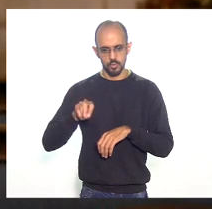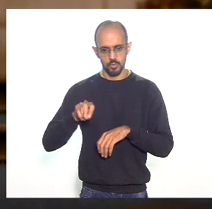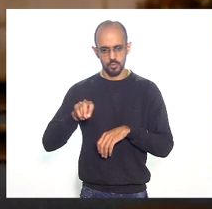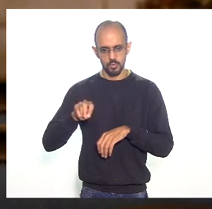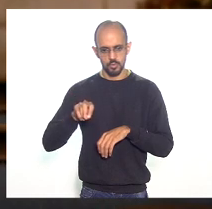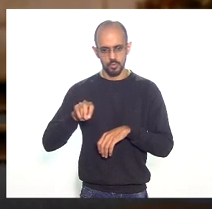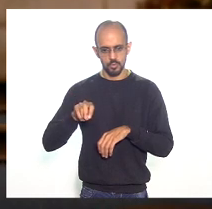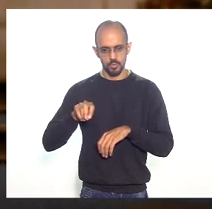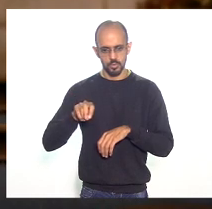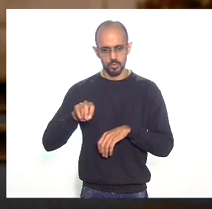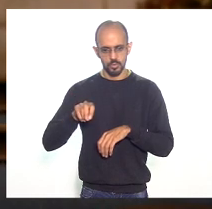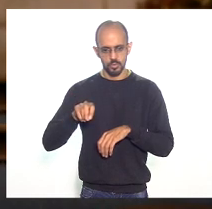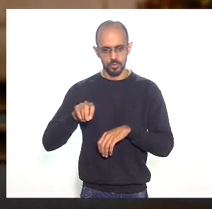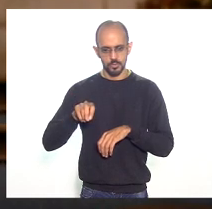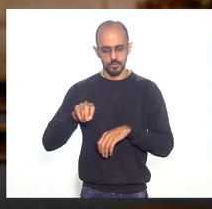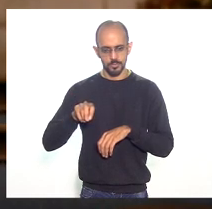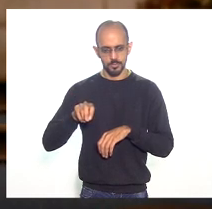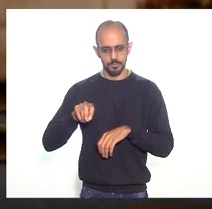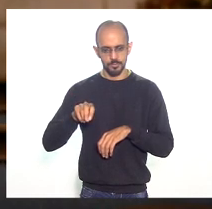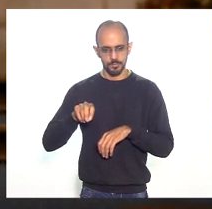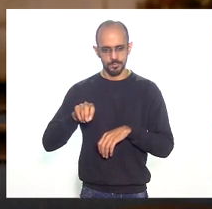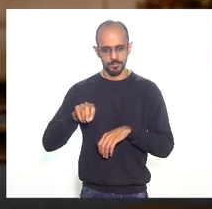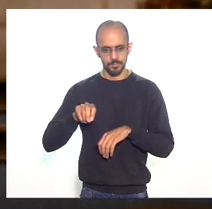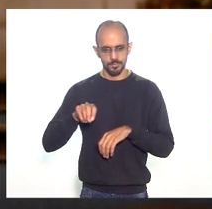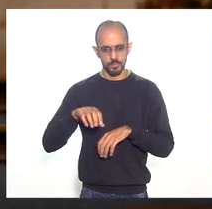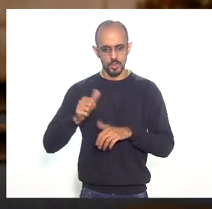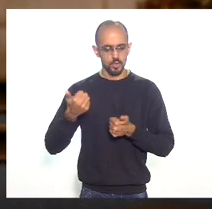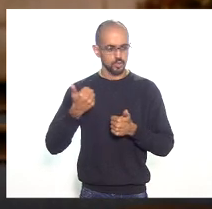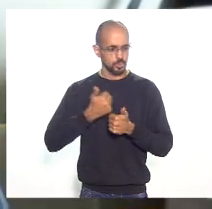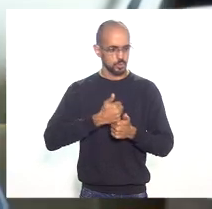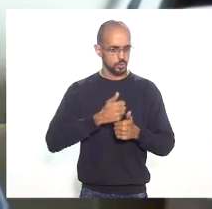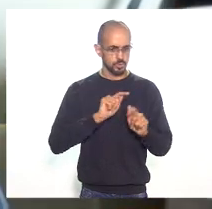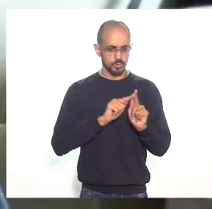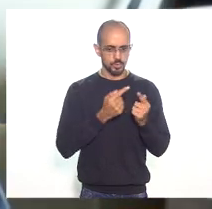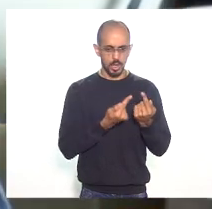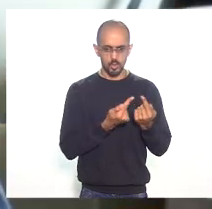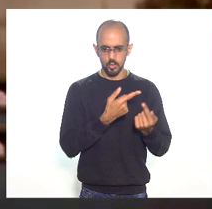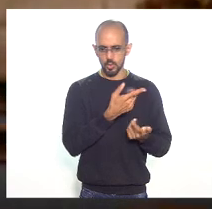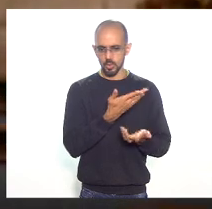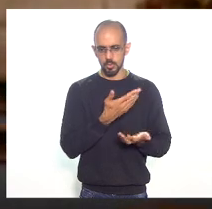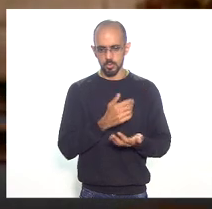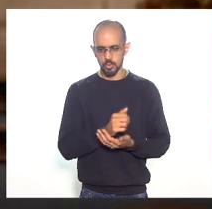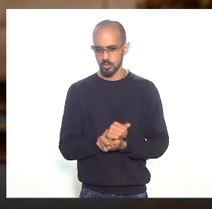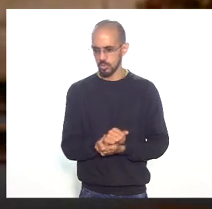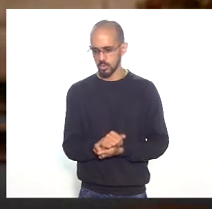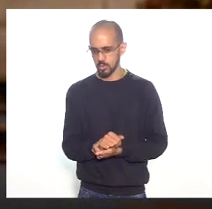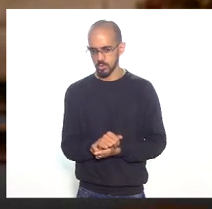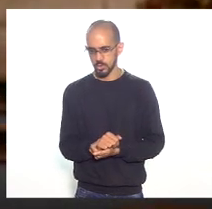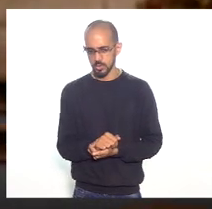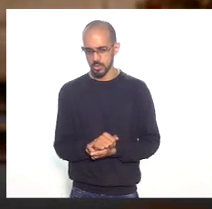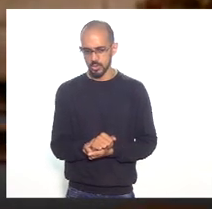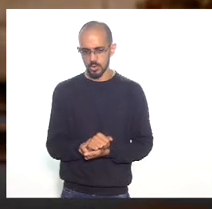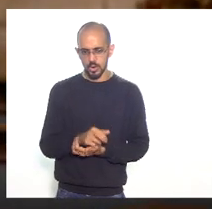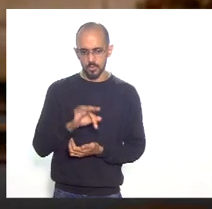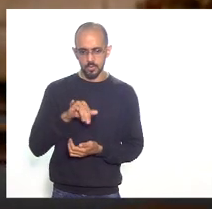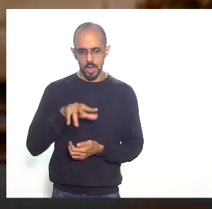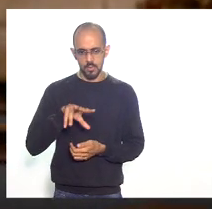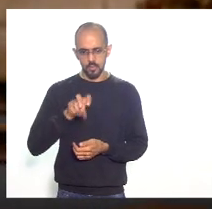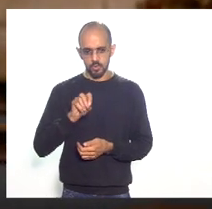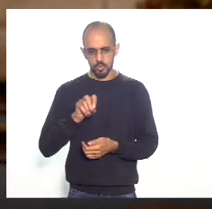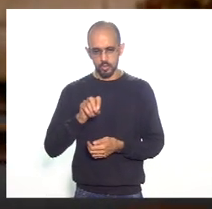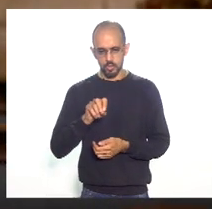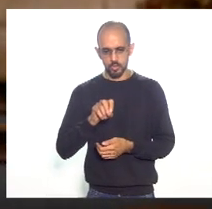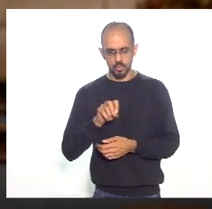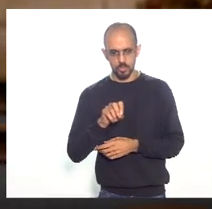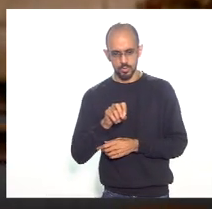o substitutivo está no grupo, seu presidente. Ok. o celular para entrar. Ok. Antes, porém, Flávio. Está